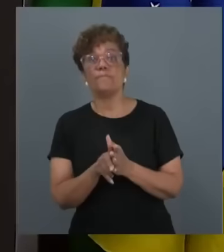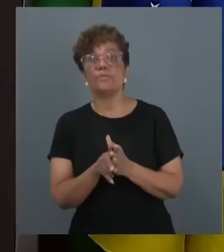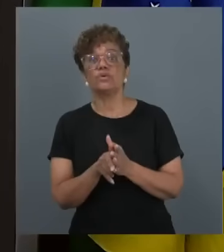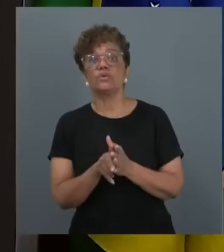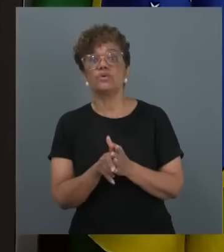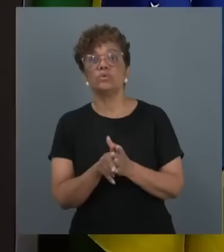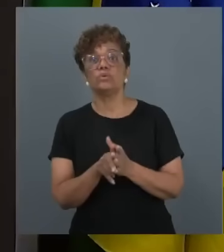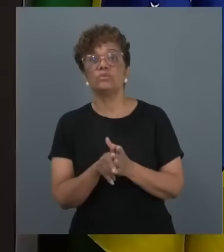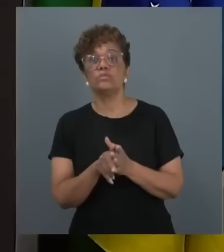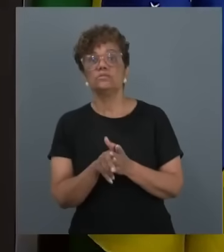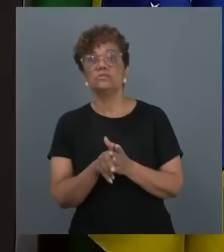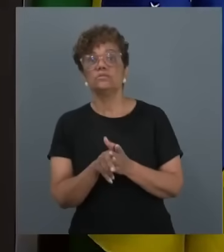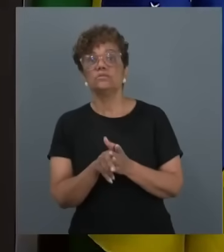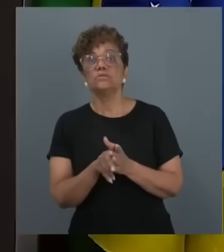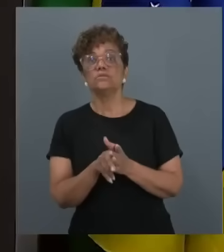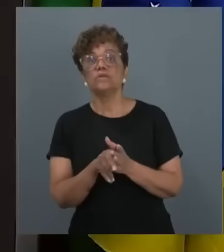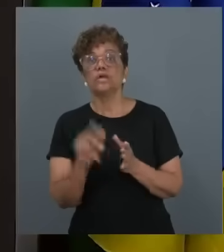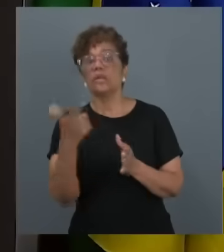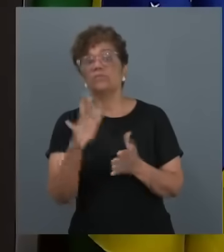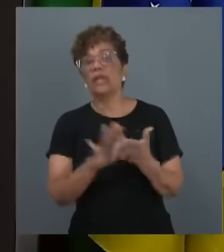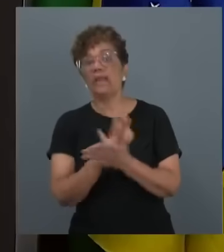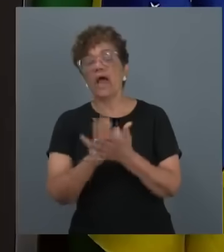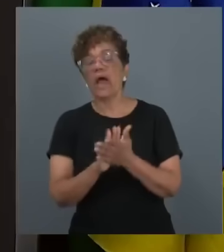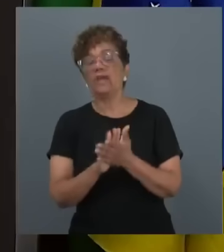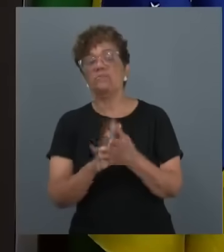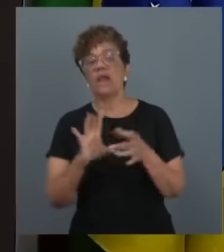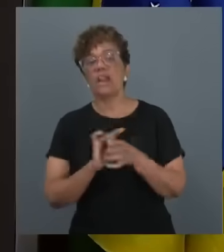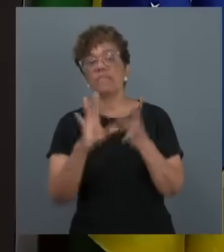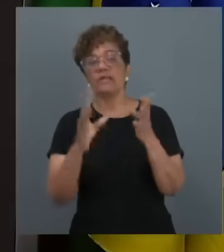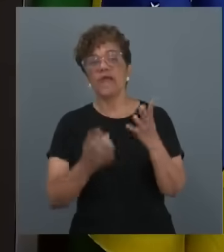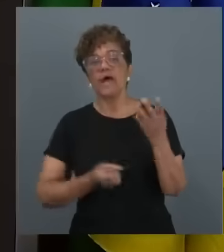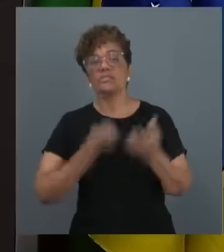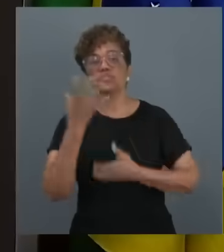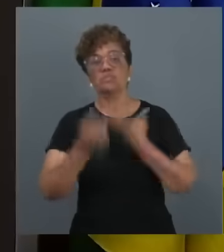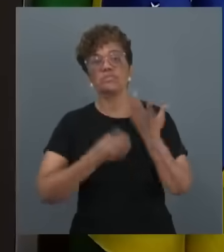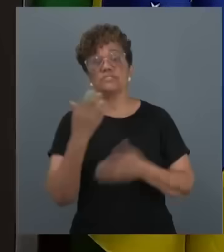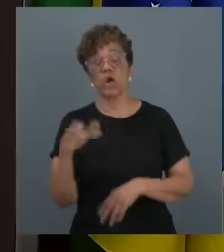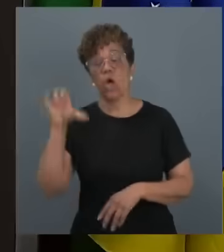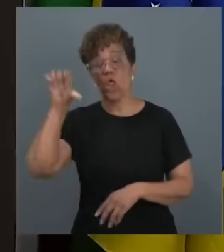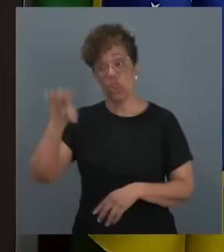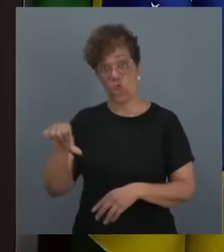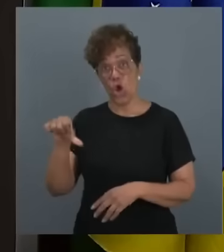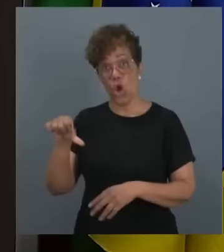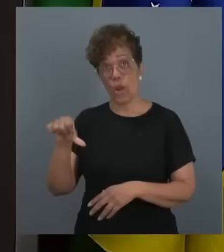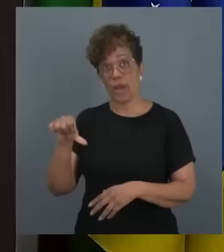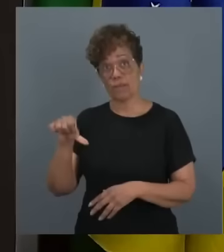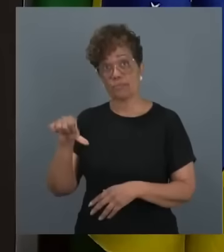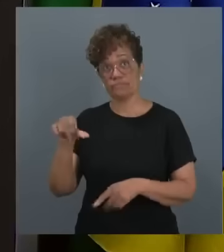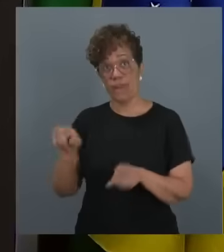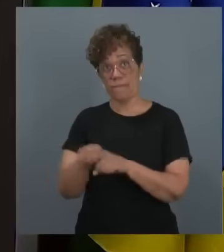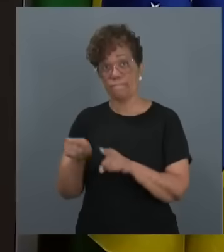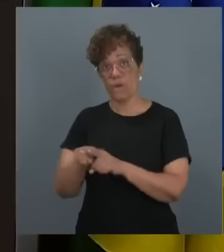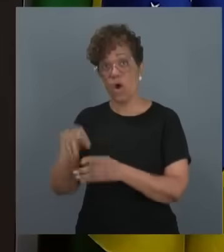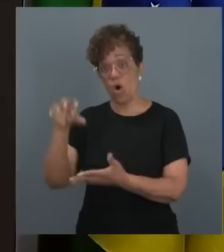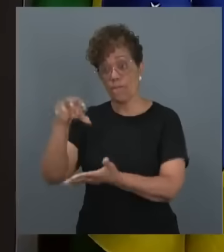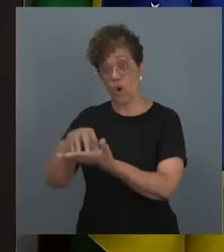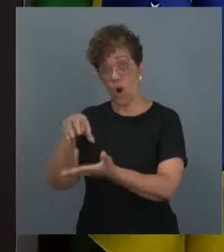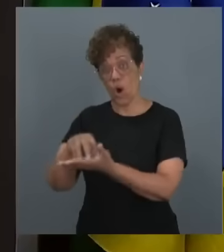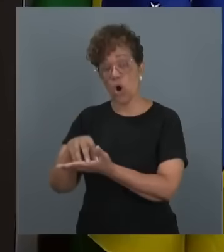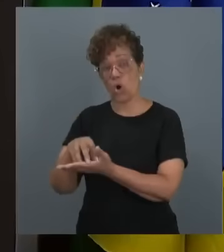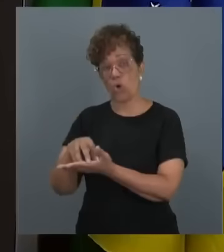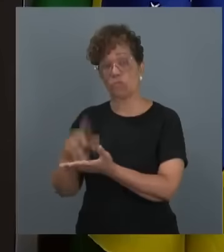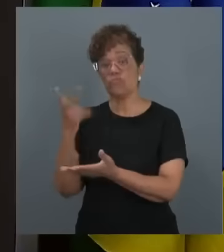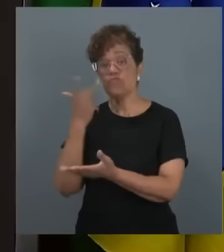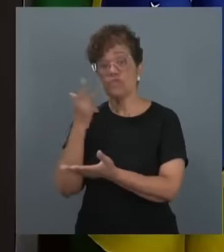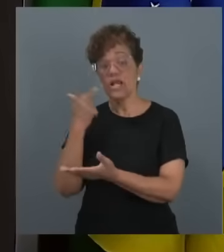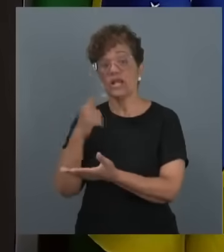de expressão. E olha o que aconteceu, presidente. A 9ª Vara Criminal de Fortaleza, da terra que eu nasci, determinou